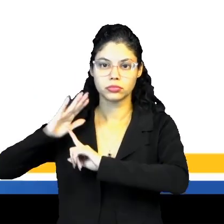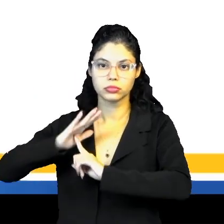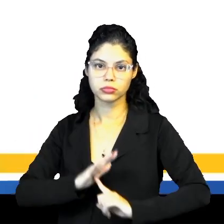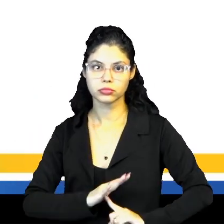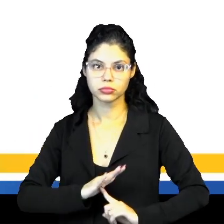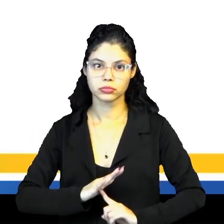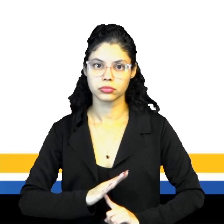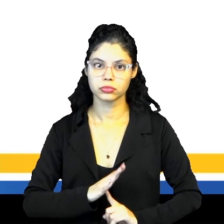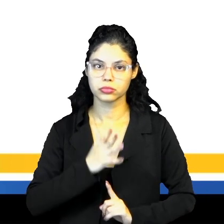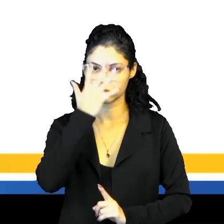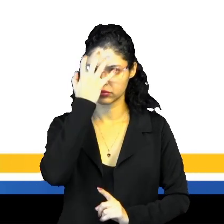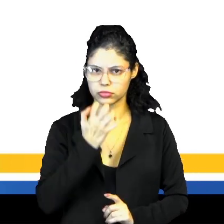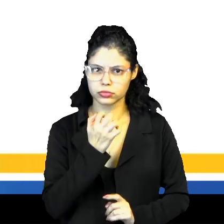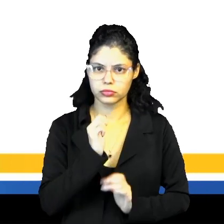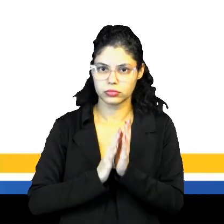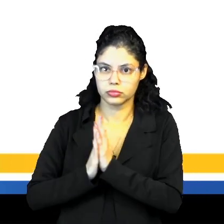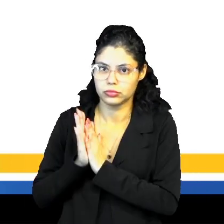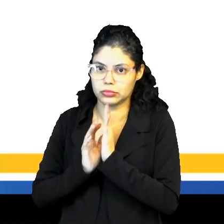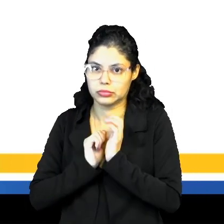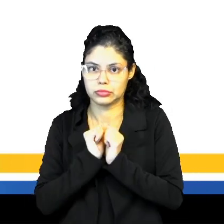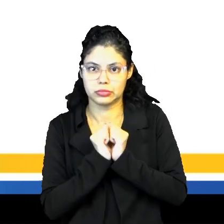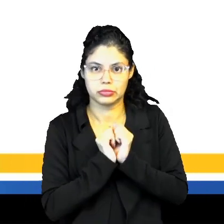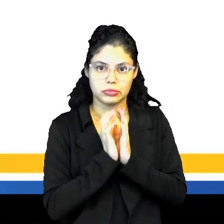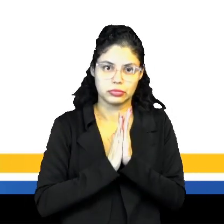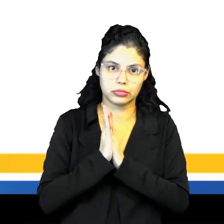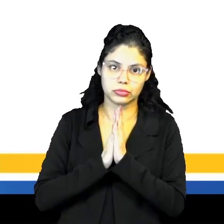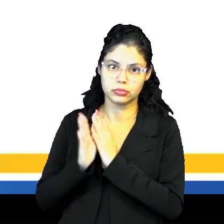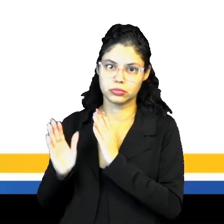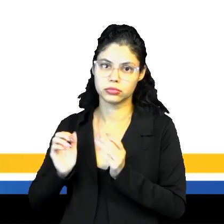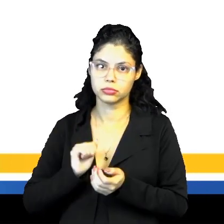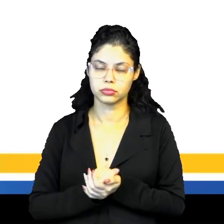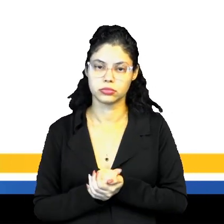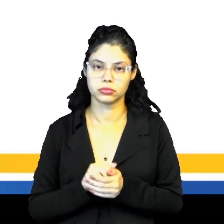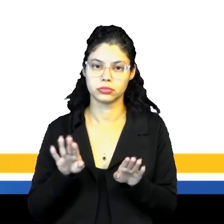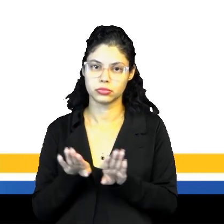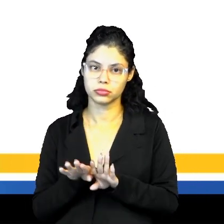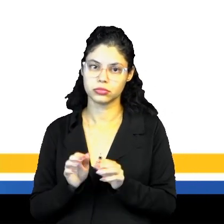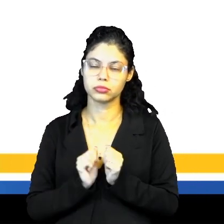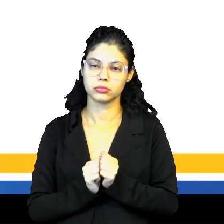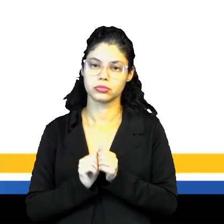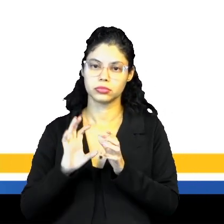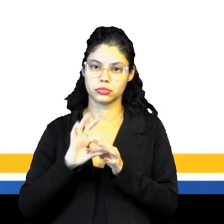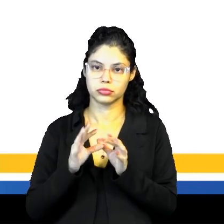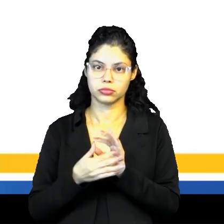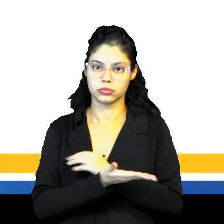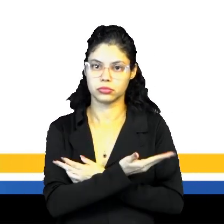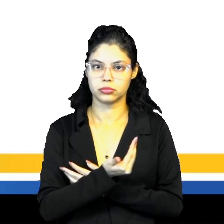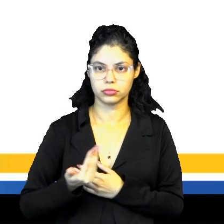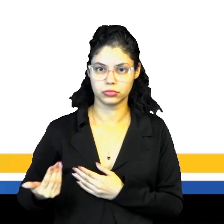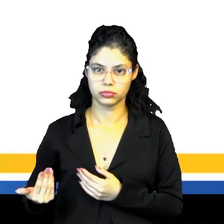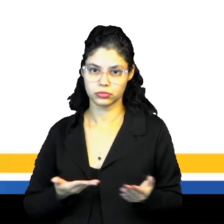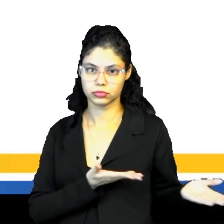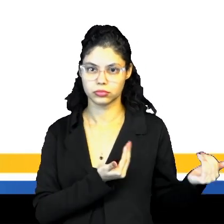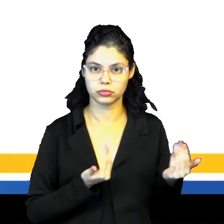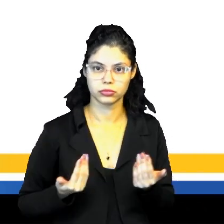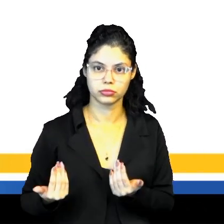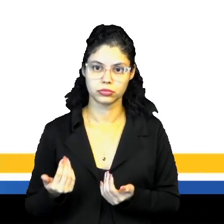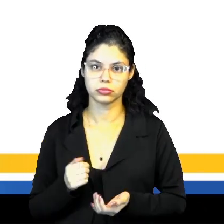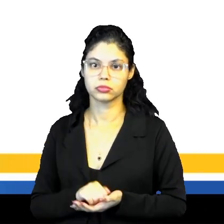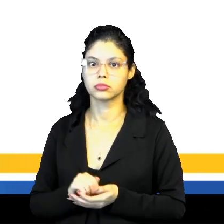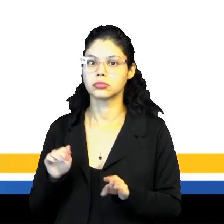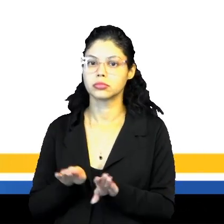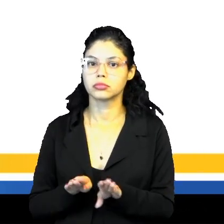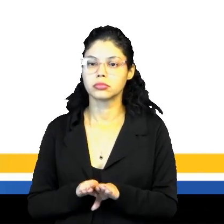depressão, estresse, ansiedade, né, que são causados também bastante aí no contexto juvenil, né. Hoje em